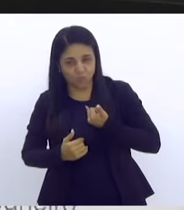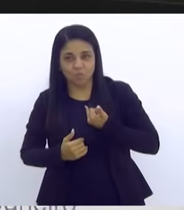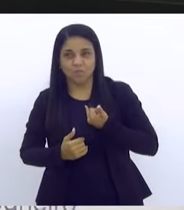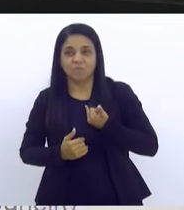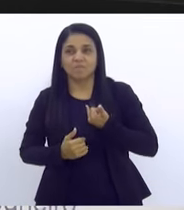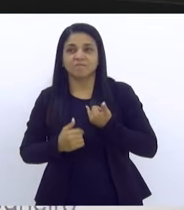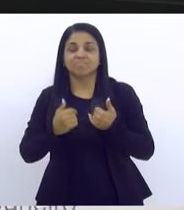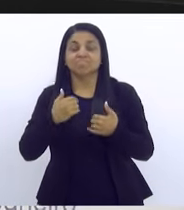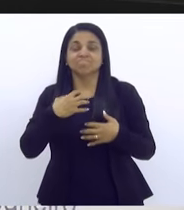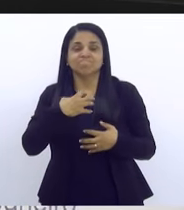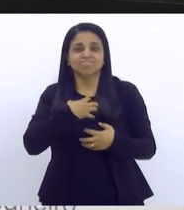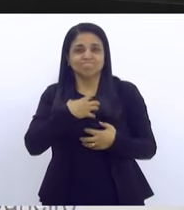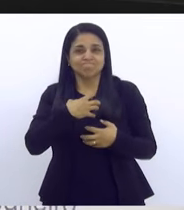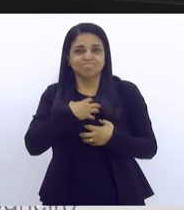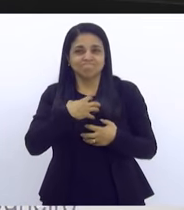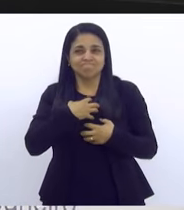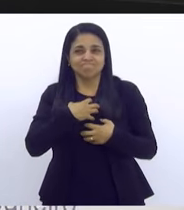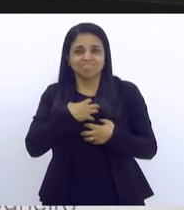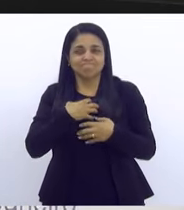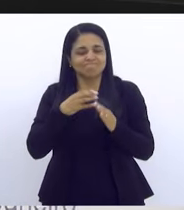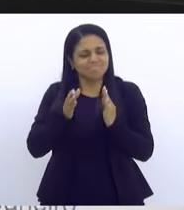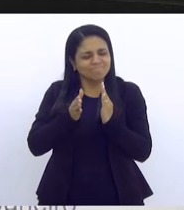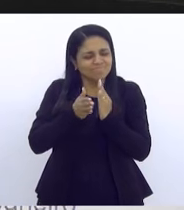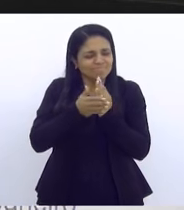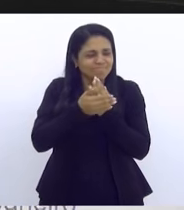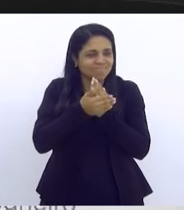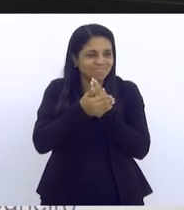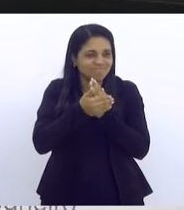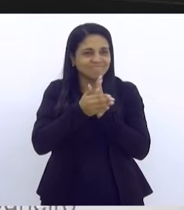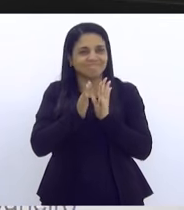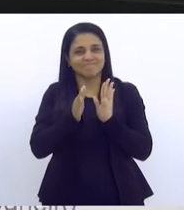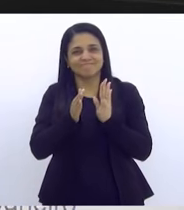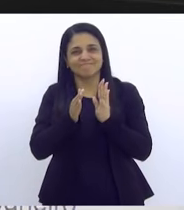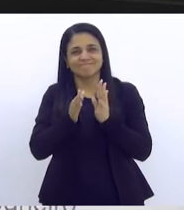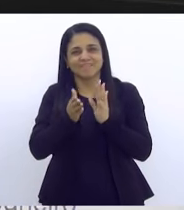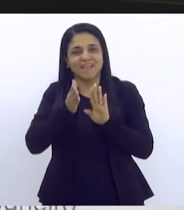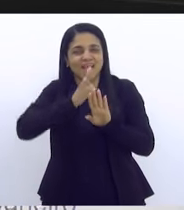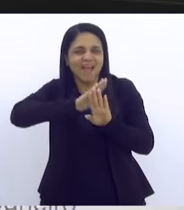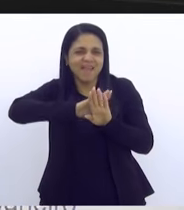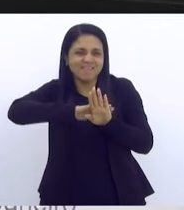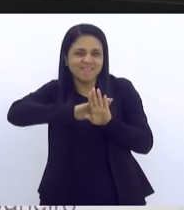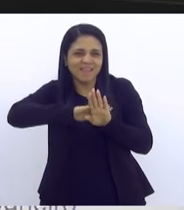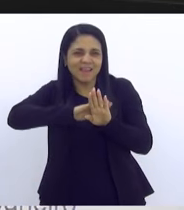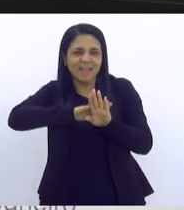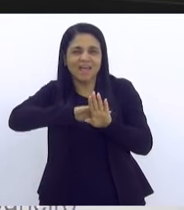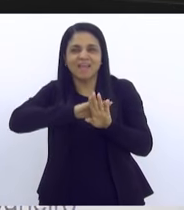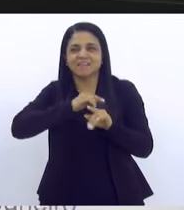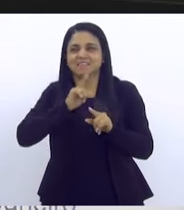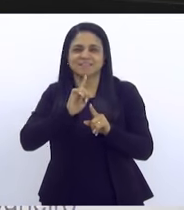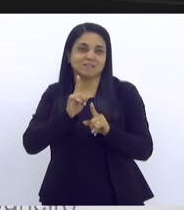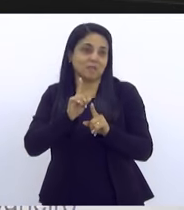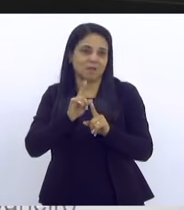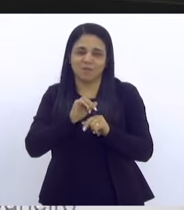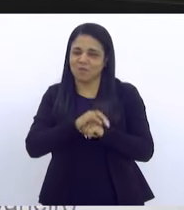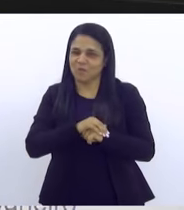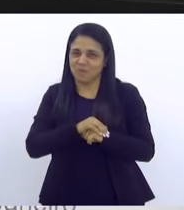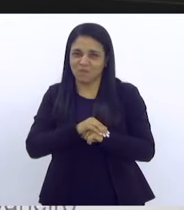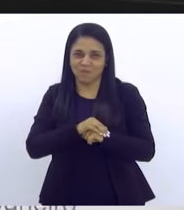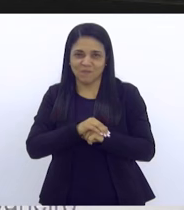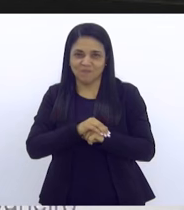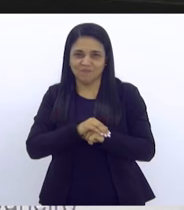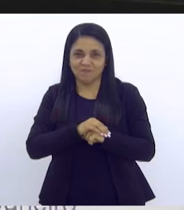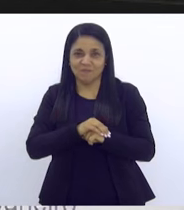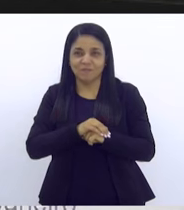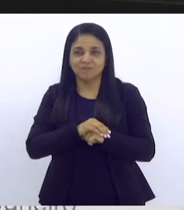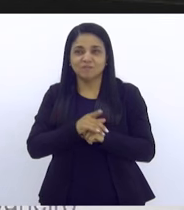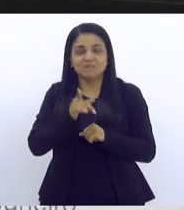gente fica muito no anonimato, a gente fica atrás das malhadas. Não, de maneira alguma. Todas